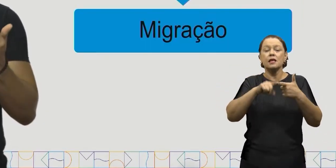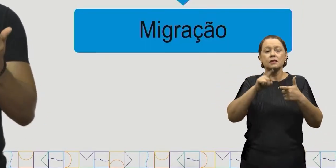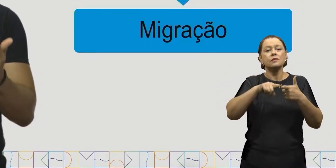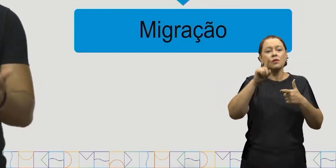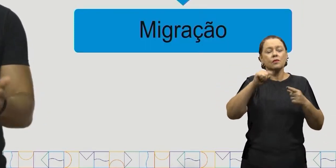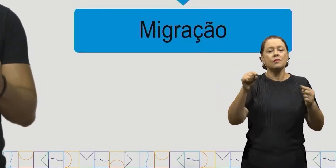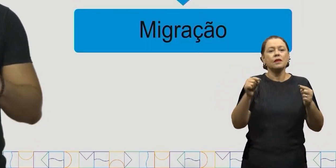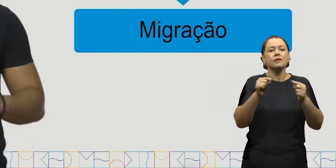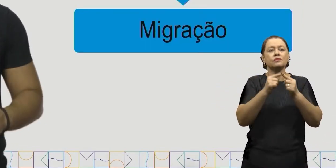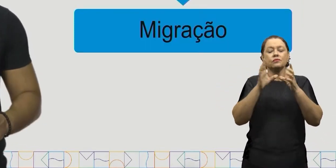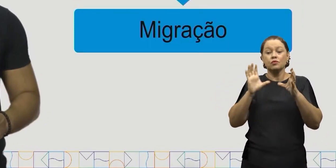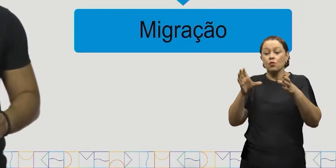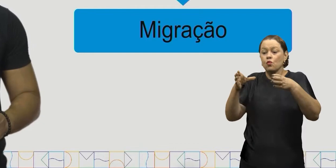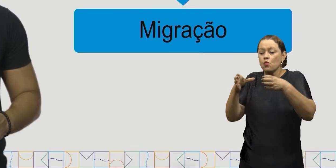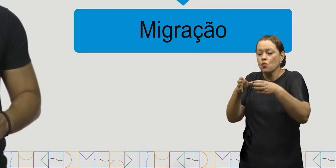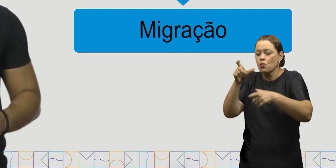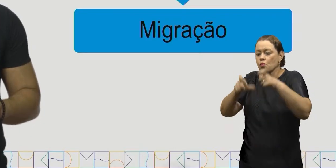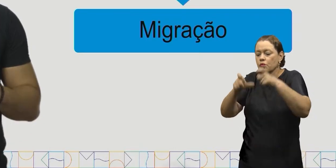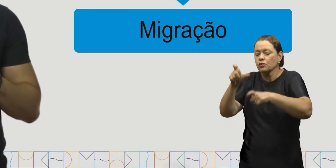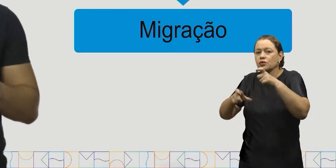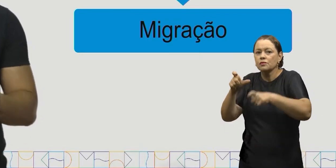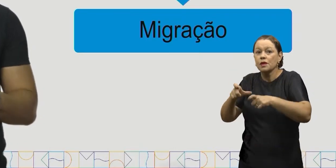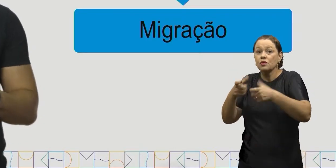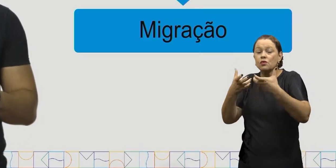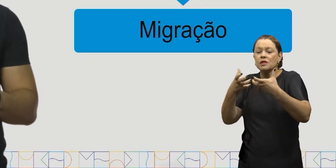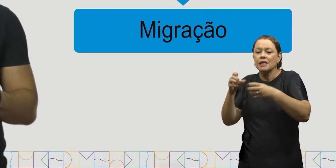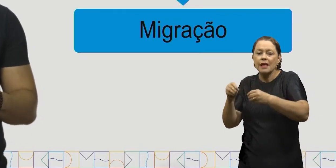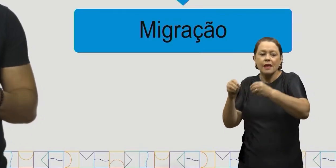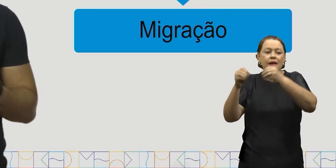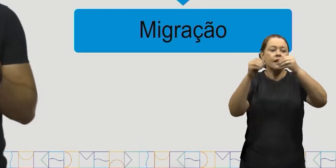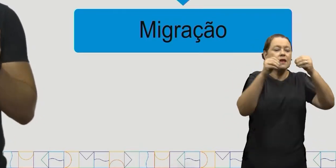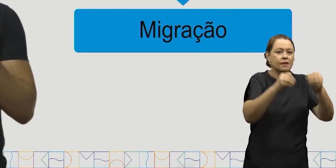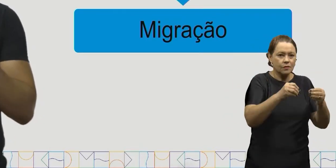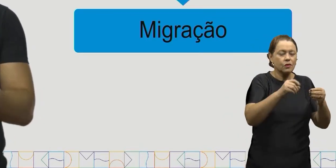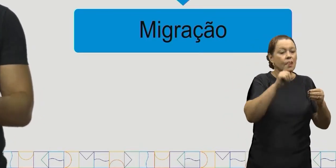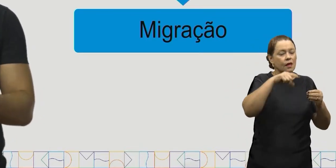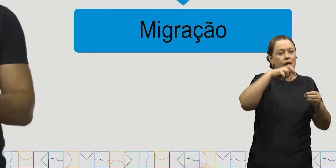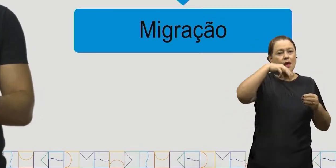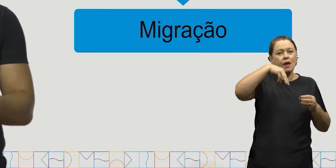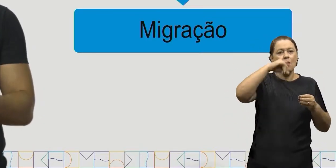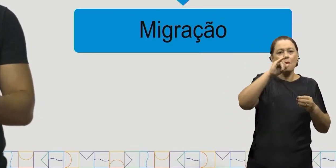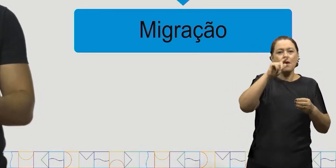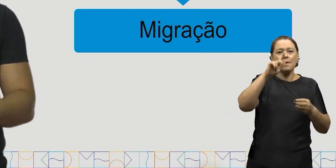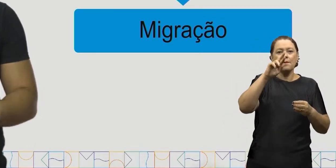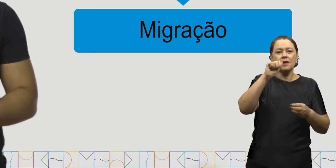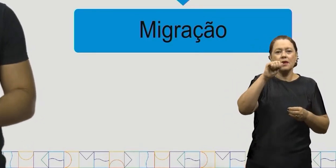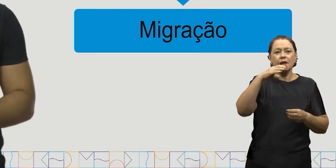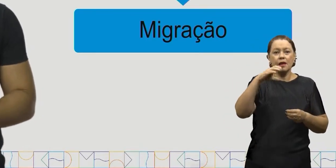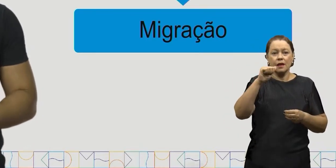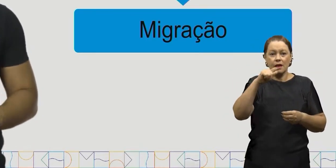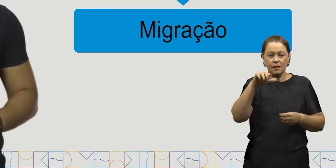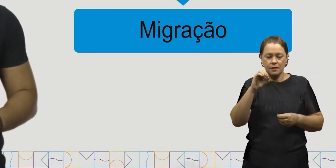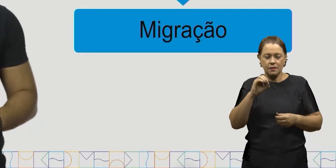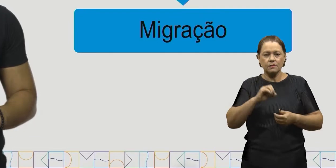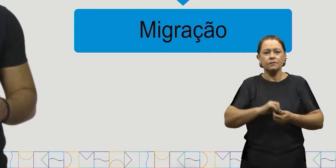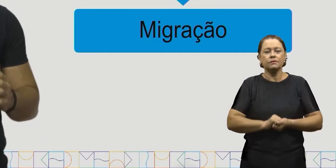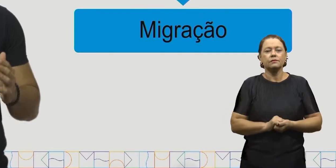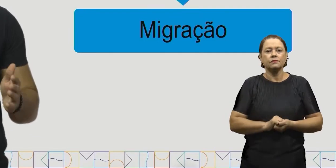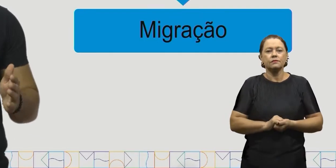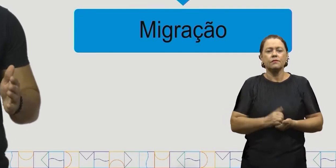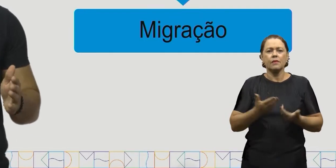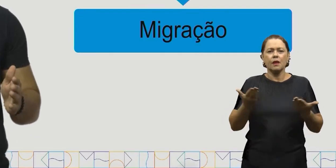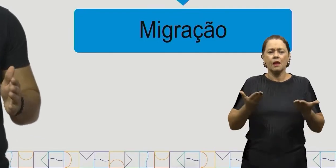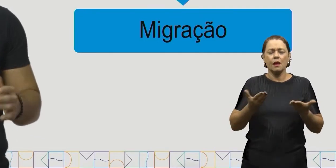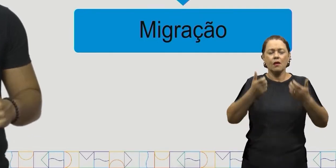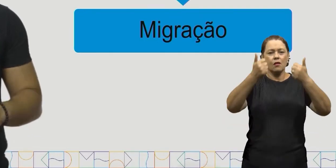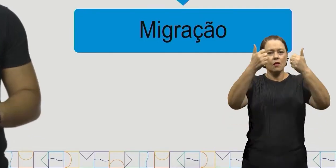está relacionada a fluxo migratório, e o fluxo migratório deriva da migração. Eu falei agora há pouco que o